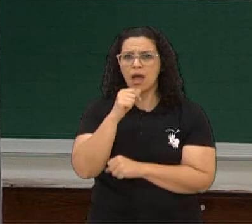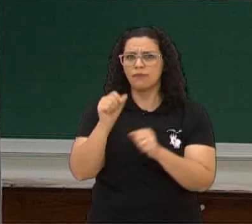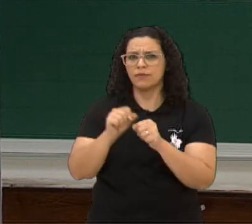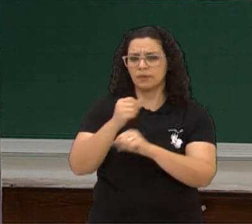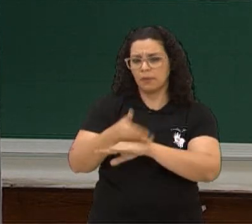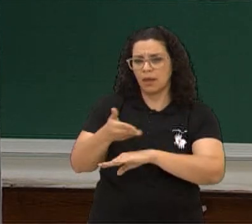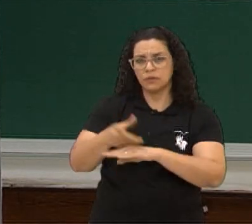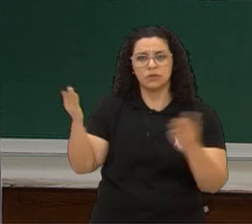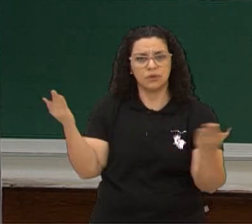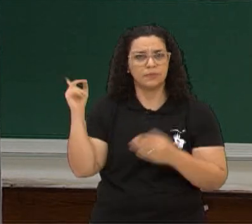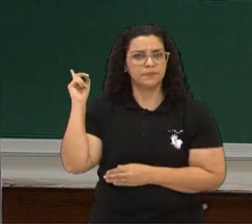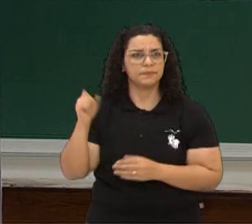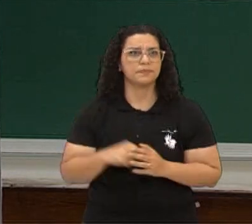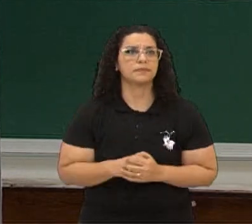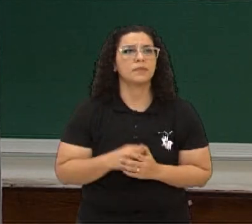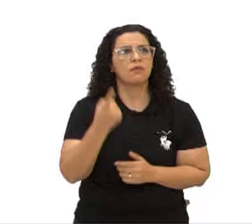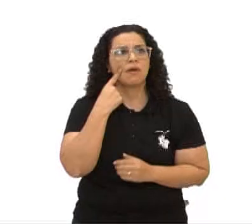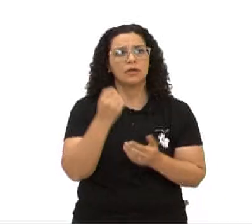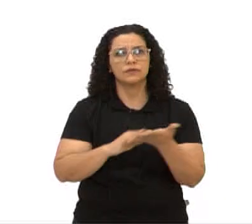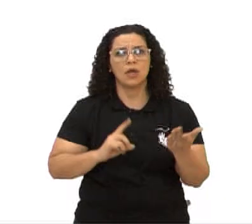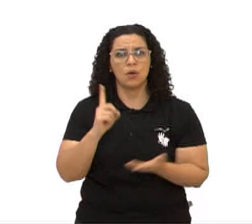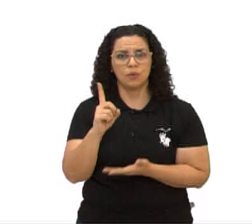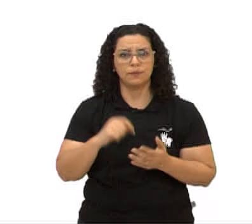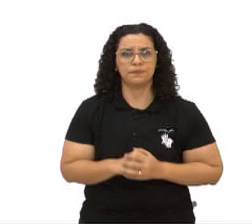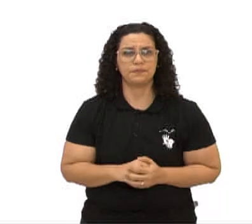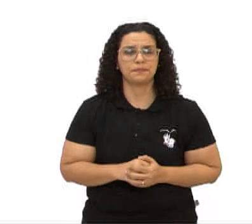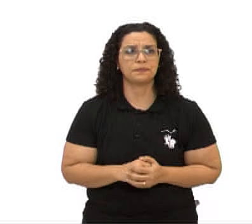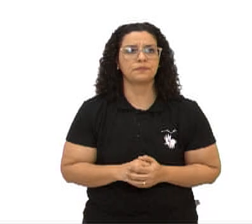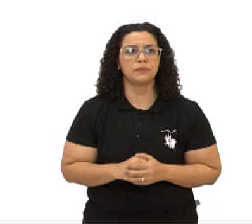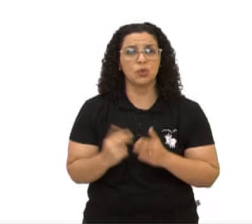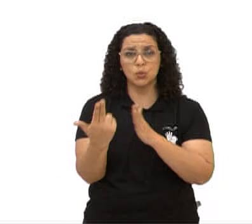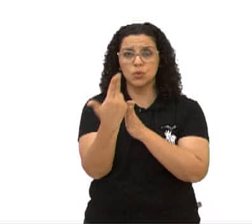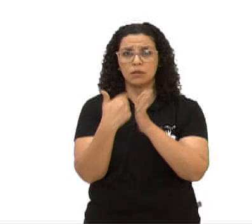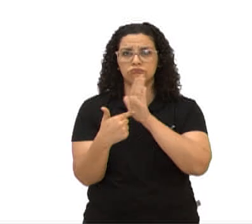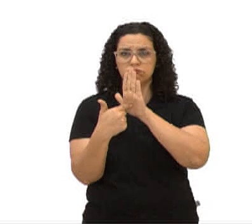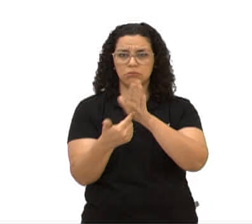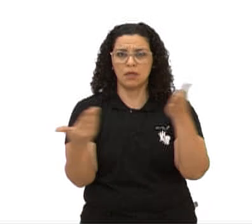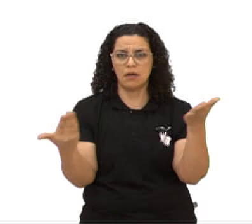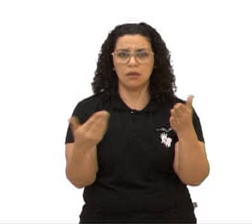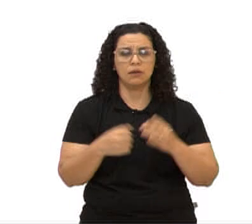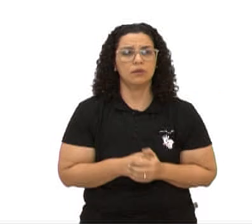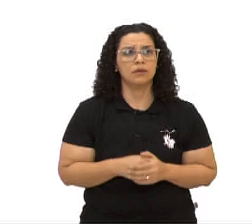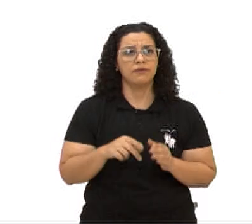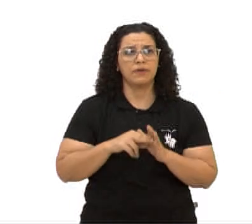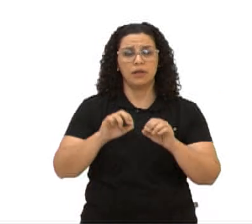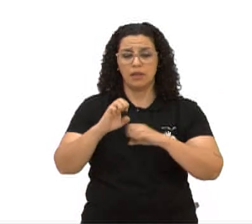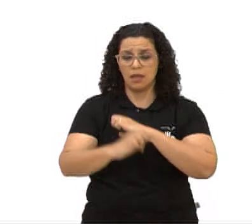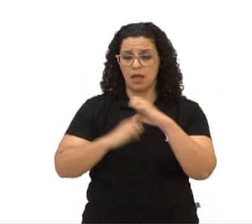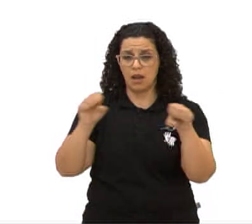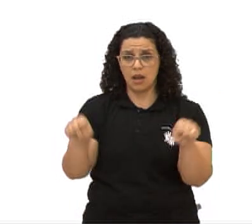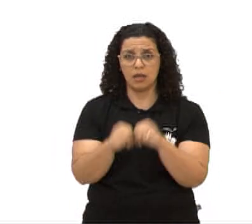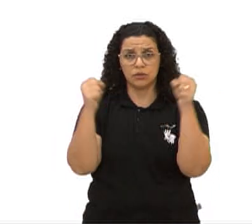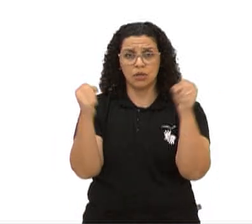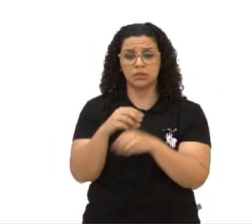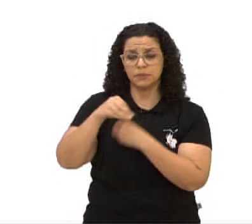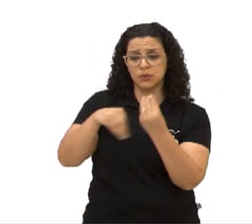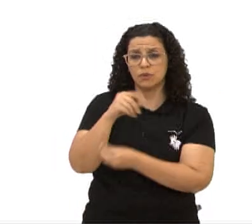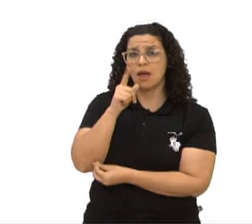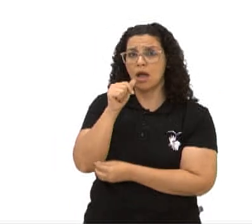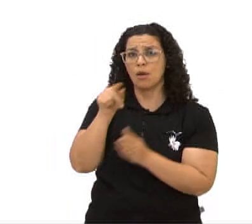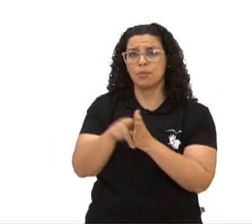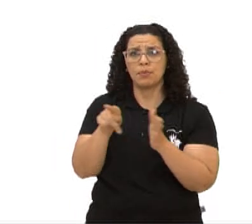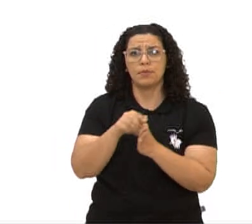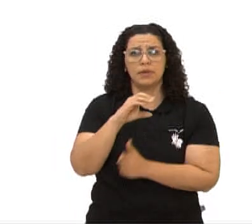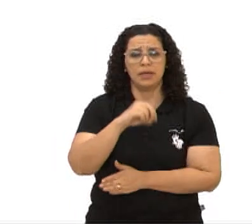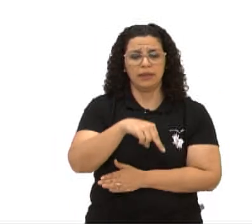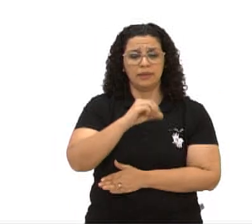fazer exercícios. O primeiro é esse aqui, ó. A ilustração a seguir, a eletrólise de uma solução aquosa de cloreto de